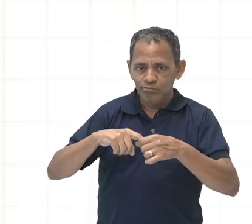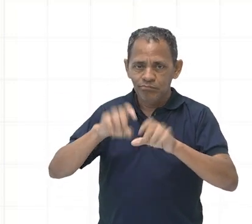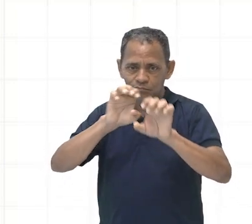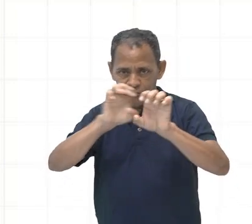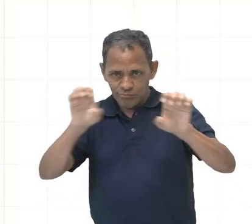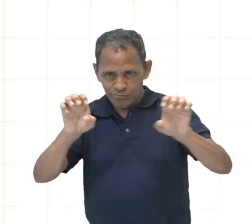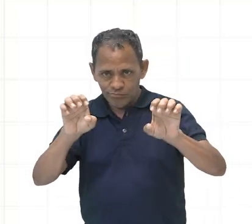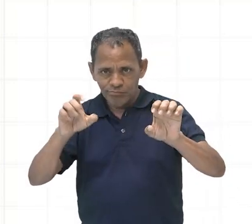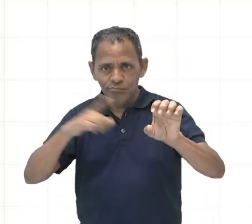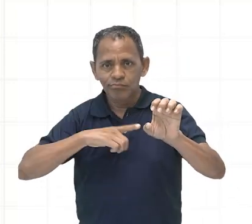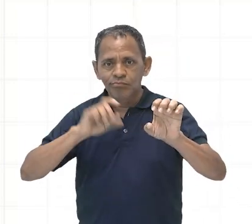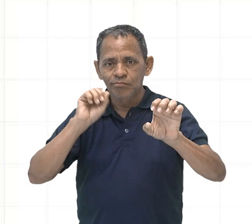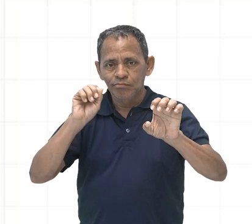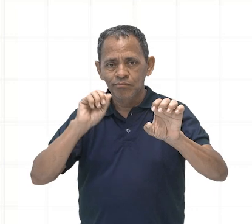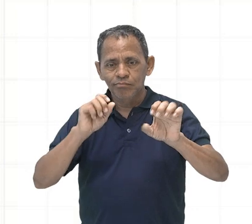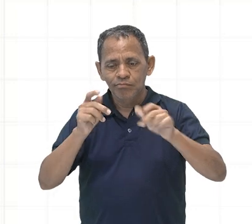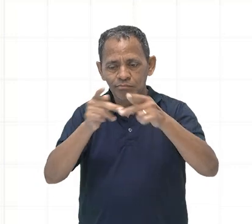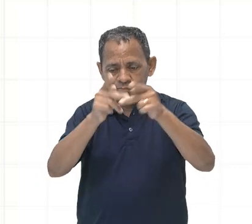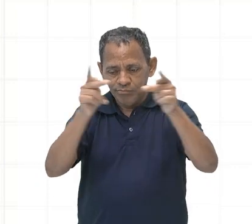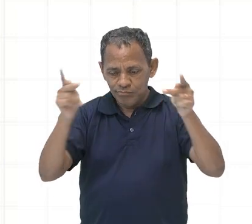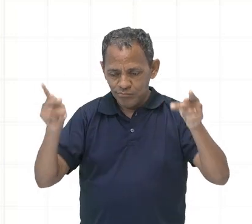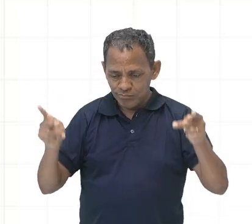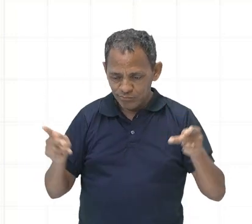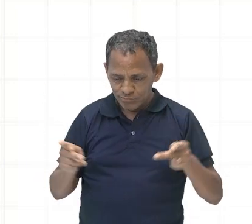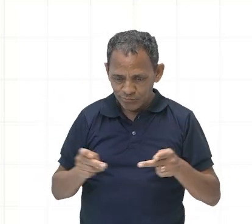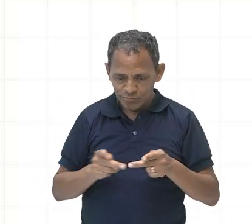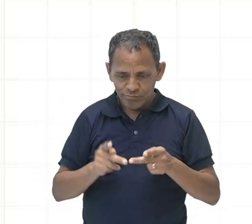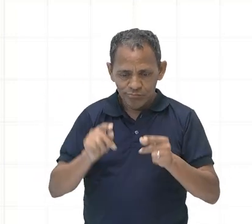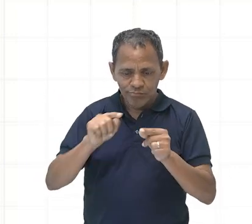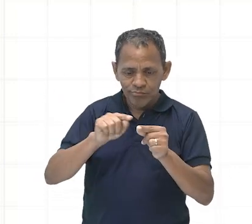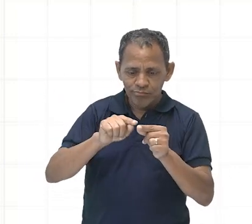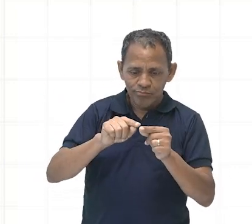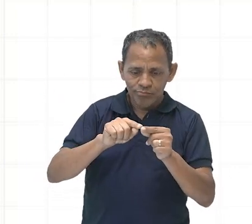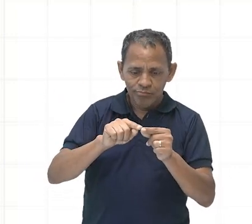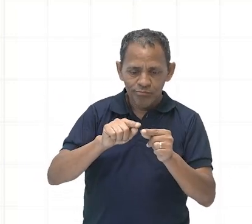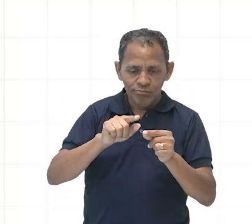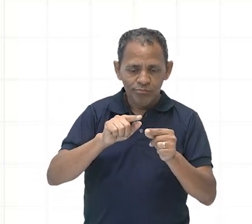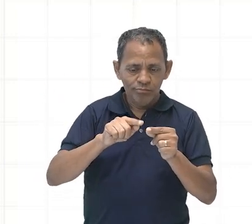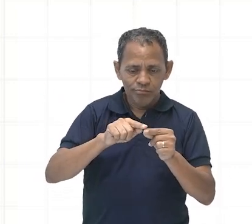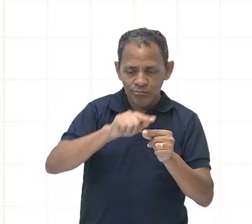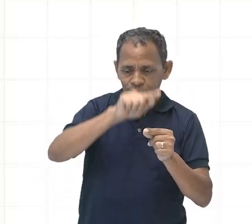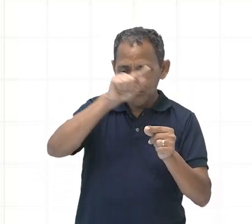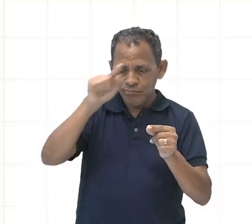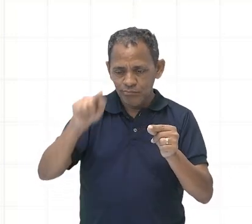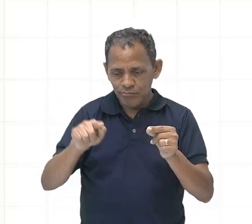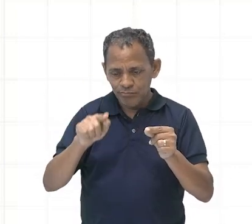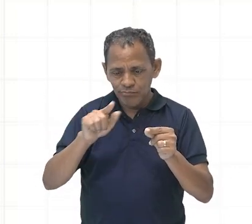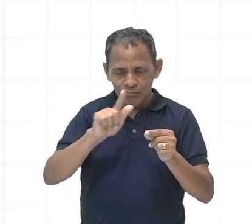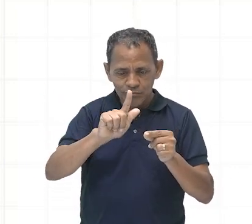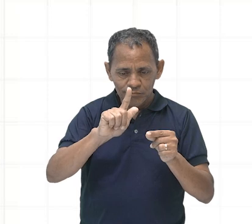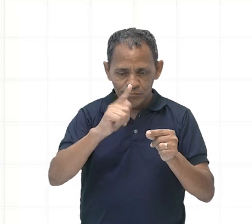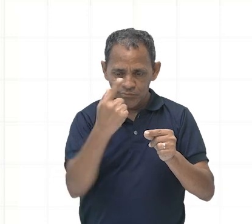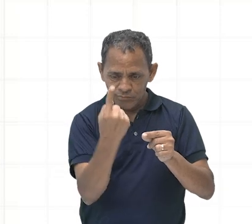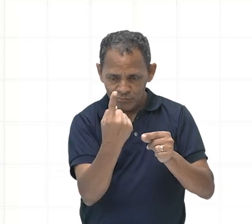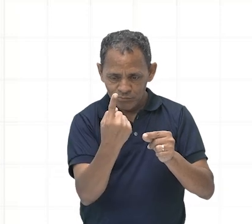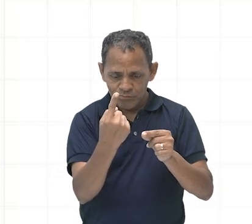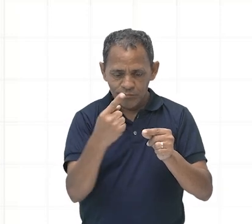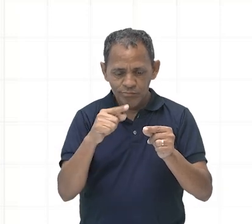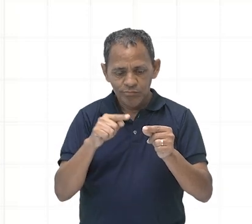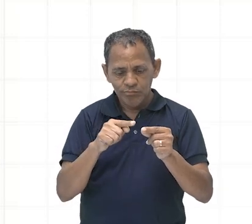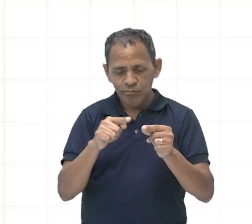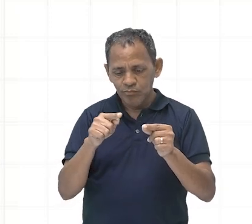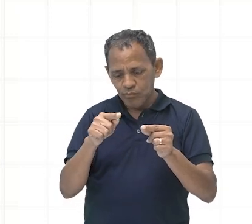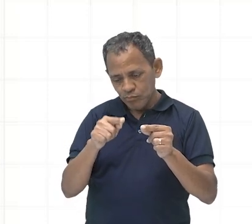temos o seguinte. Nosso gráfico, o G1 é a metade. Então, aqui é o